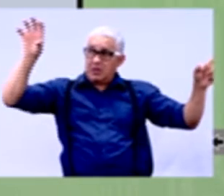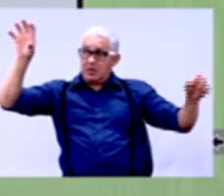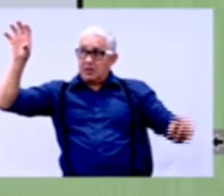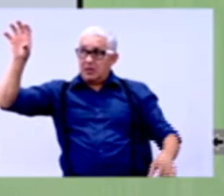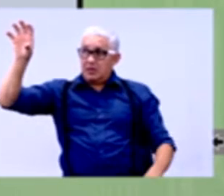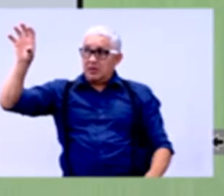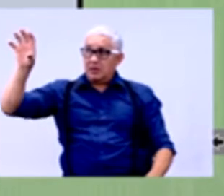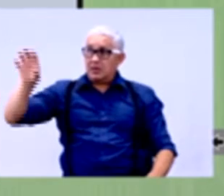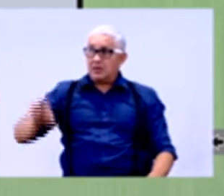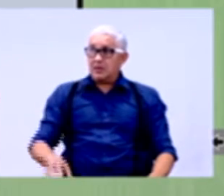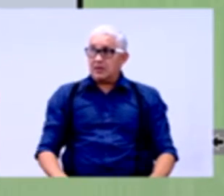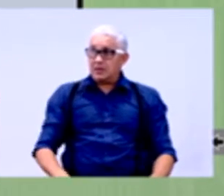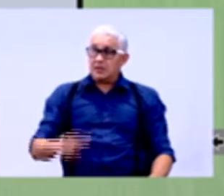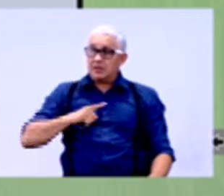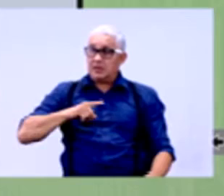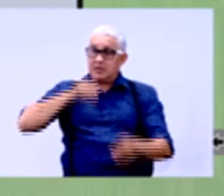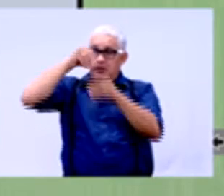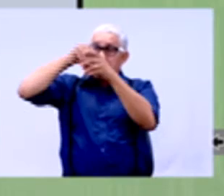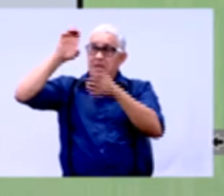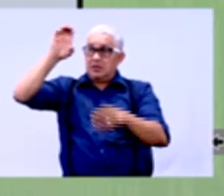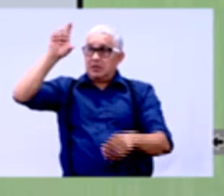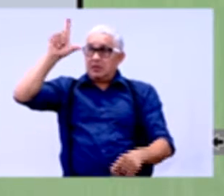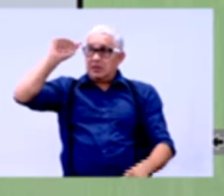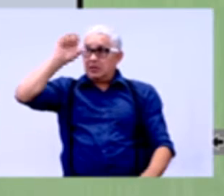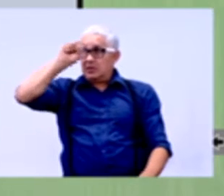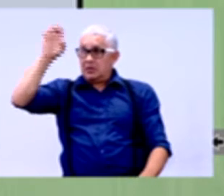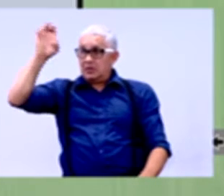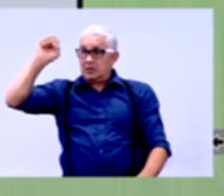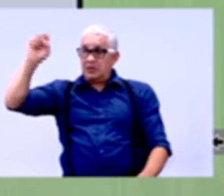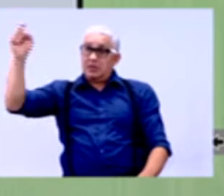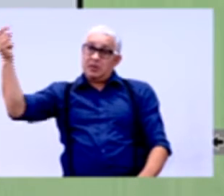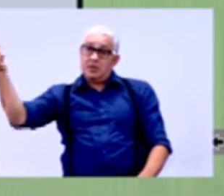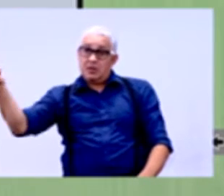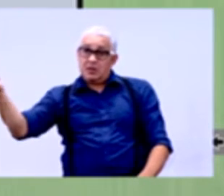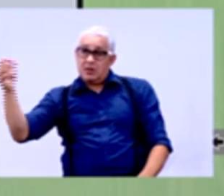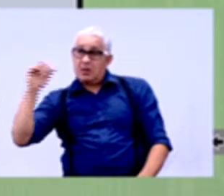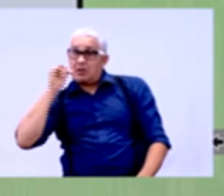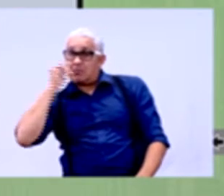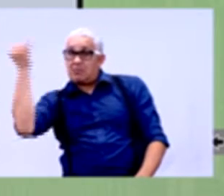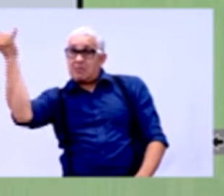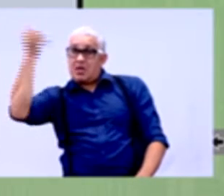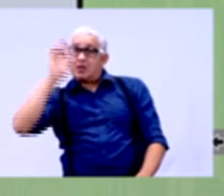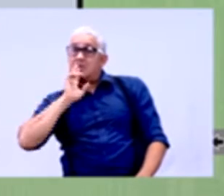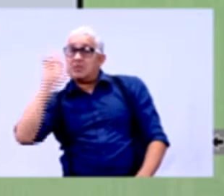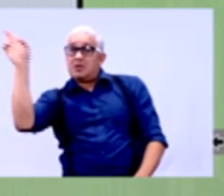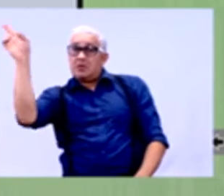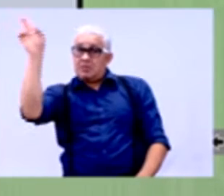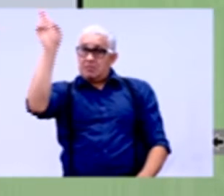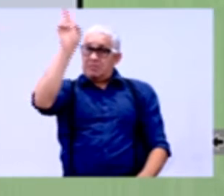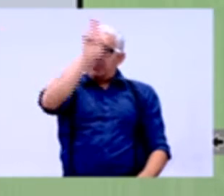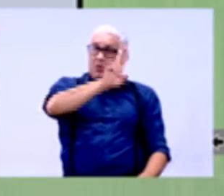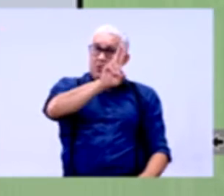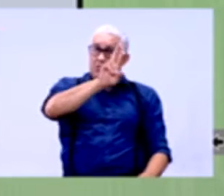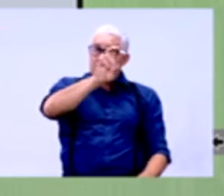classes, ela então irá retornar a resposta, ou seja, o saldo. No caso aqui o